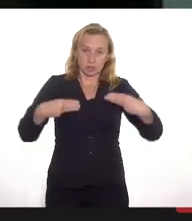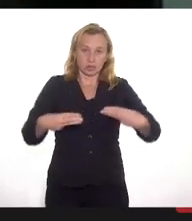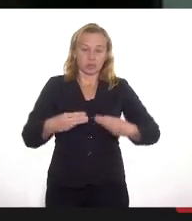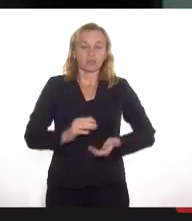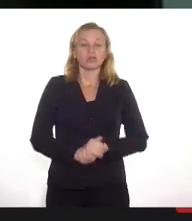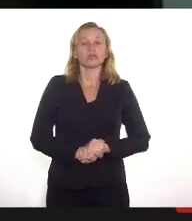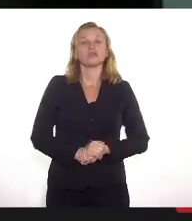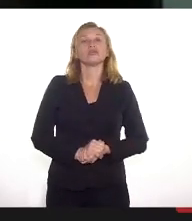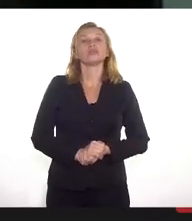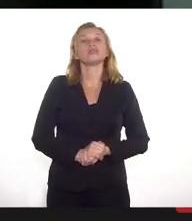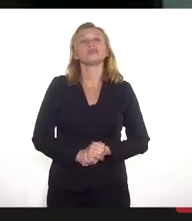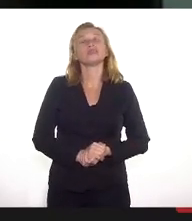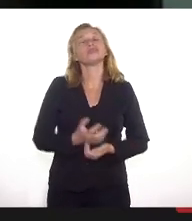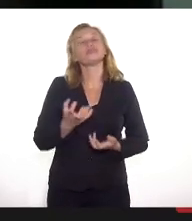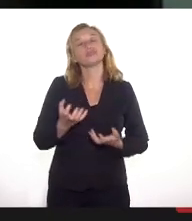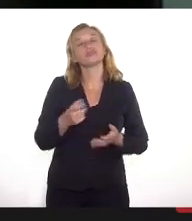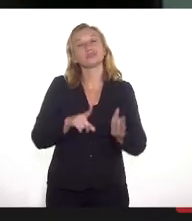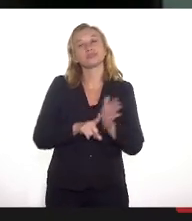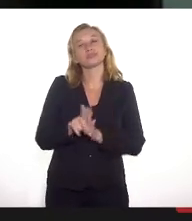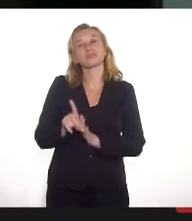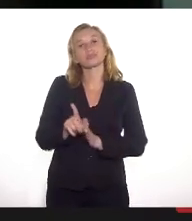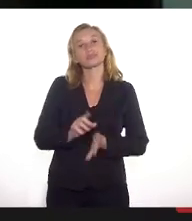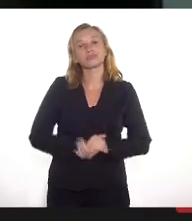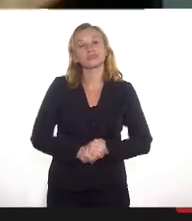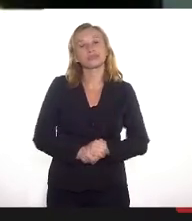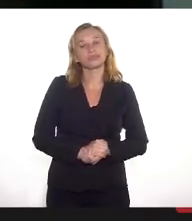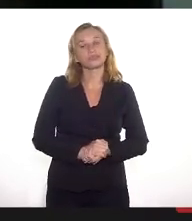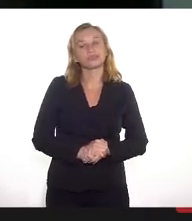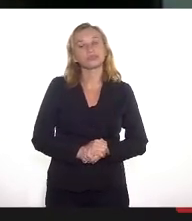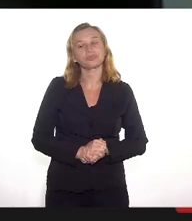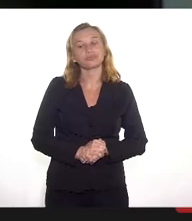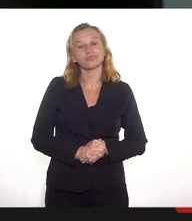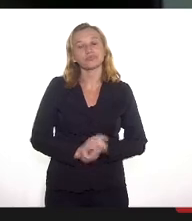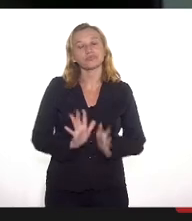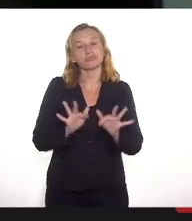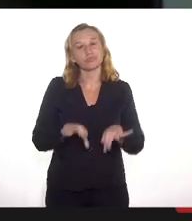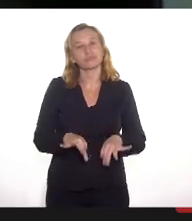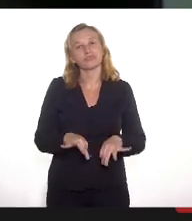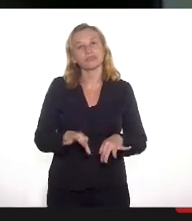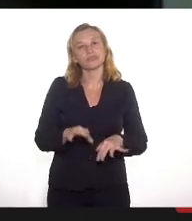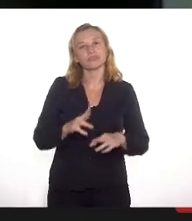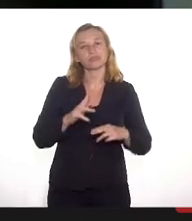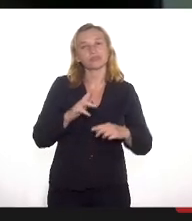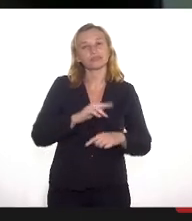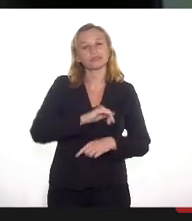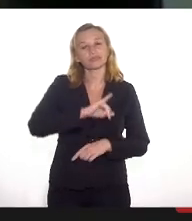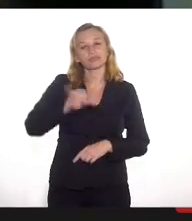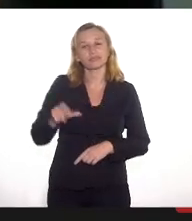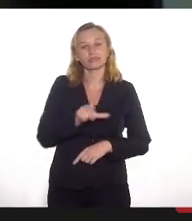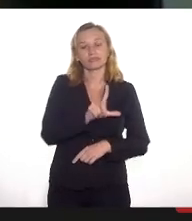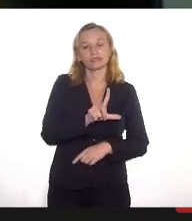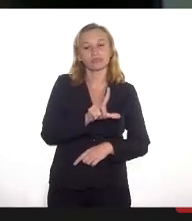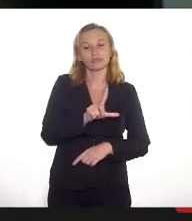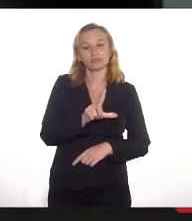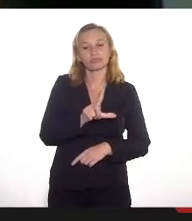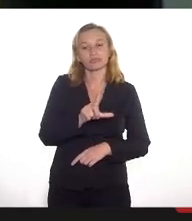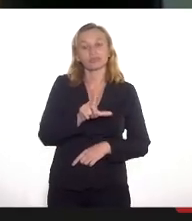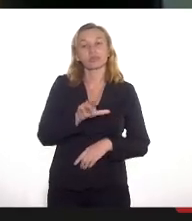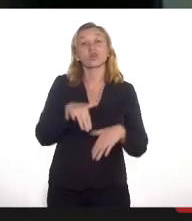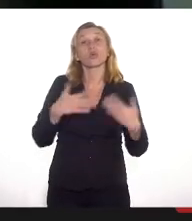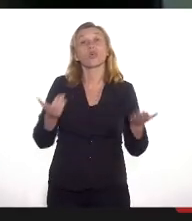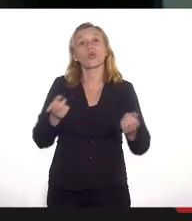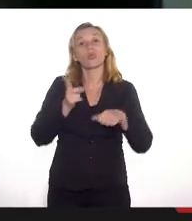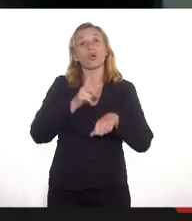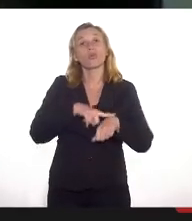mas eu queria lhe fazer uma pergunta é no final de Julho nós estaremos Em que